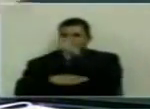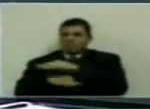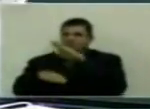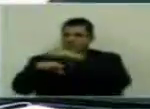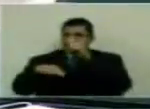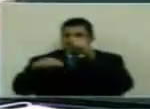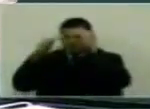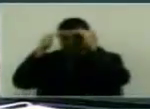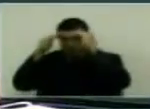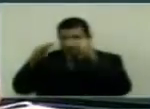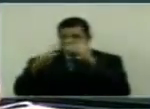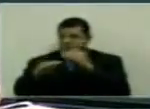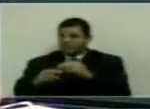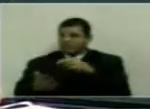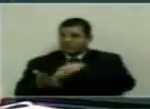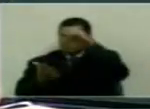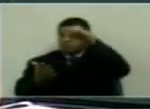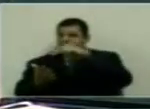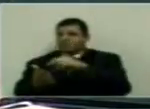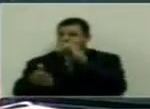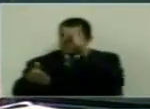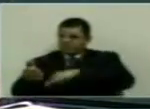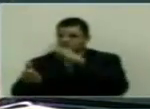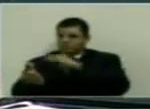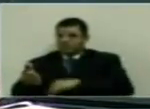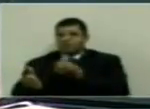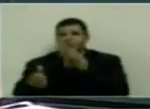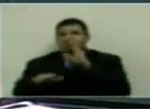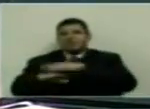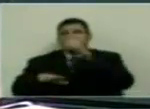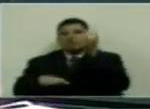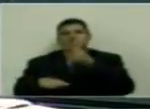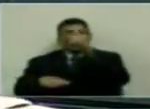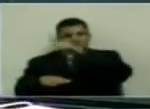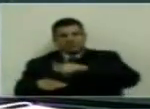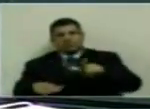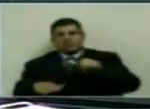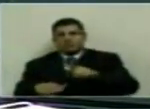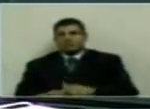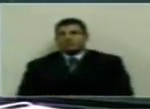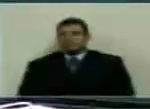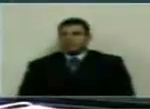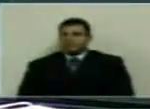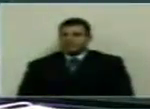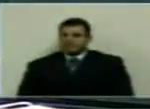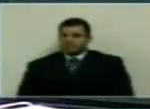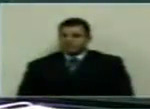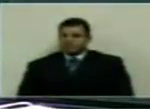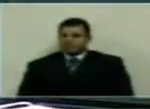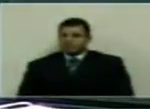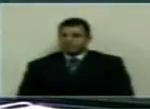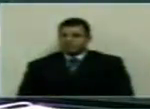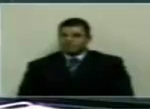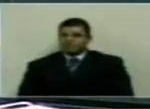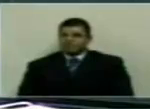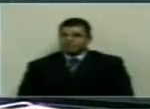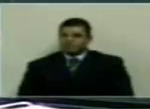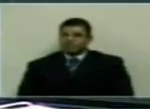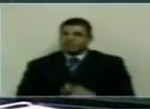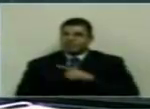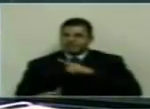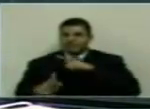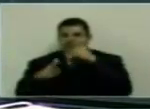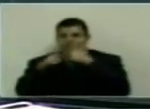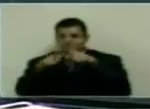chamar um emergencial e burlar a licitação. E mais uma vez, o povo de Manaus terá